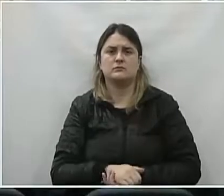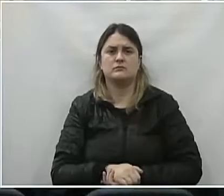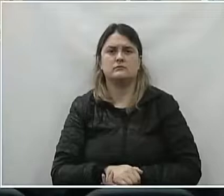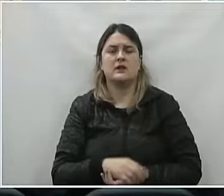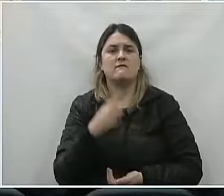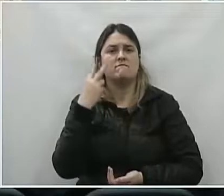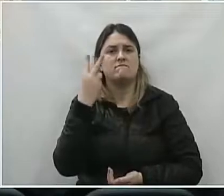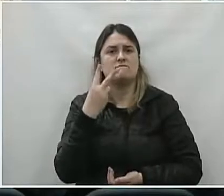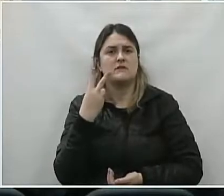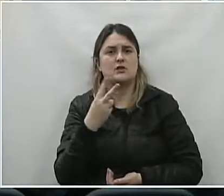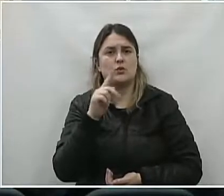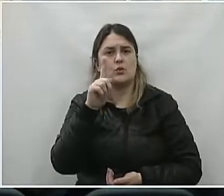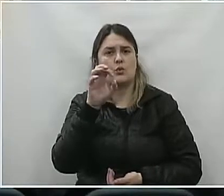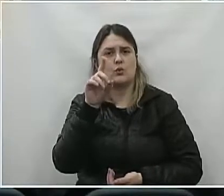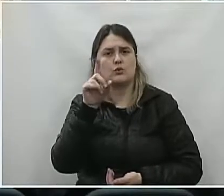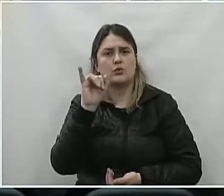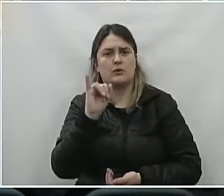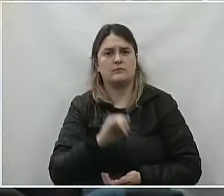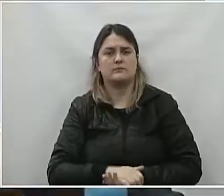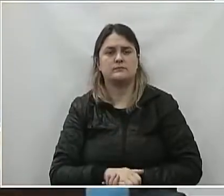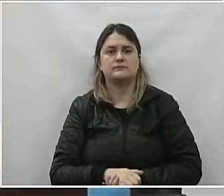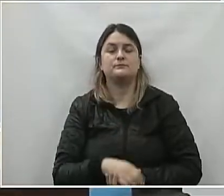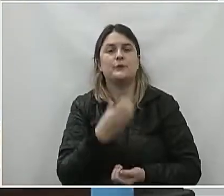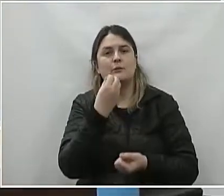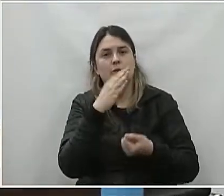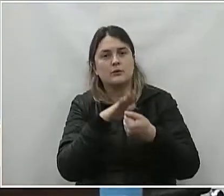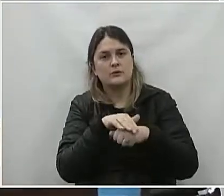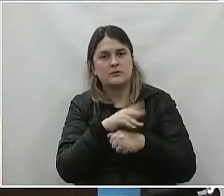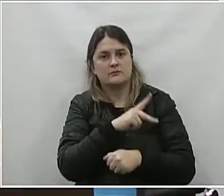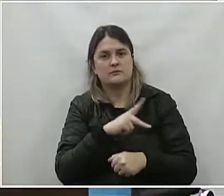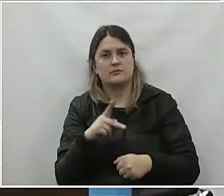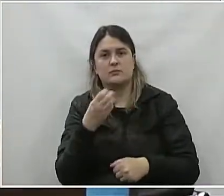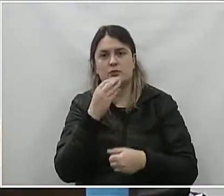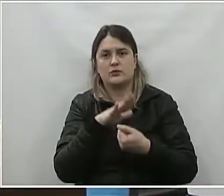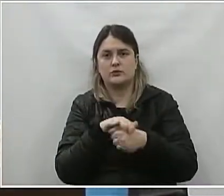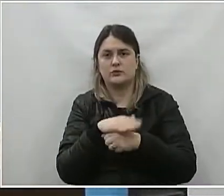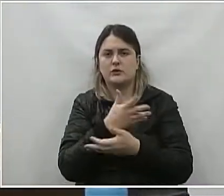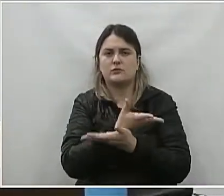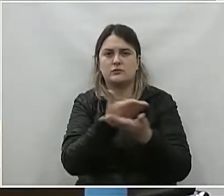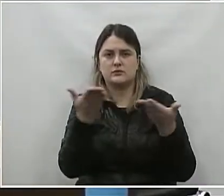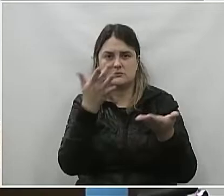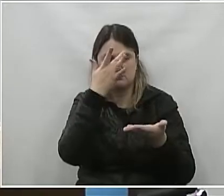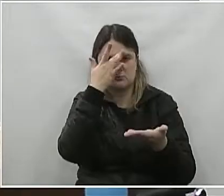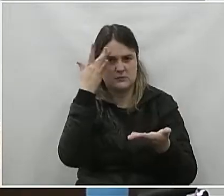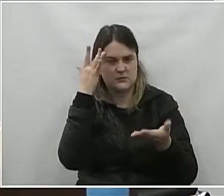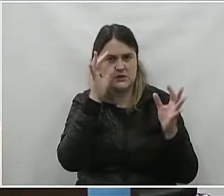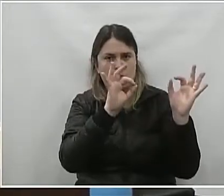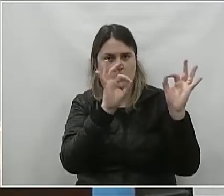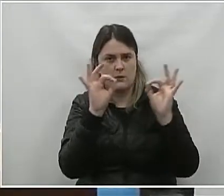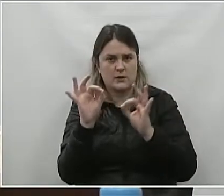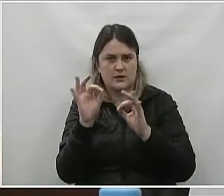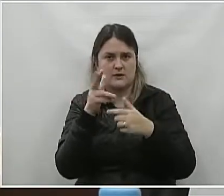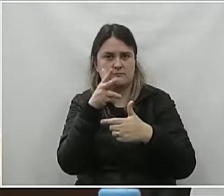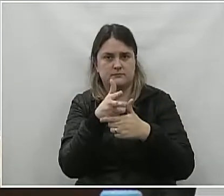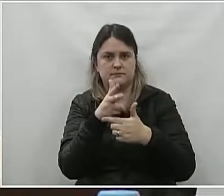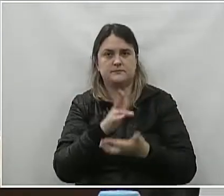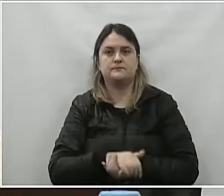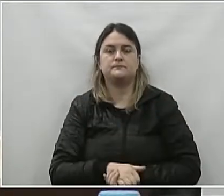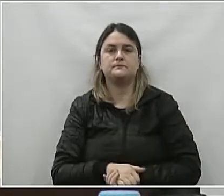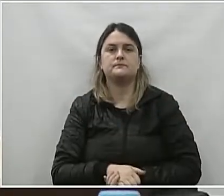palavra, vereador Ednilson Godoy. Boa noite, presidente. Boa noite, vereadores, vereadoras, público presente que nos acompanha de